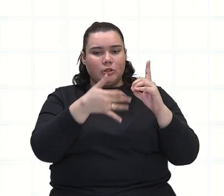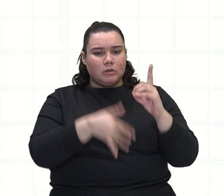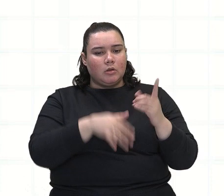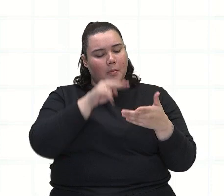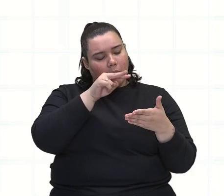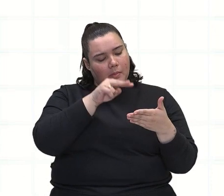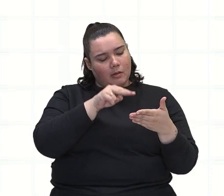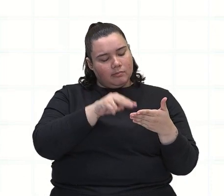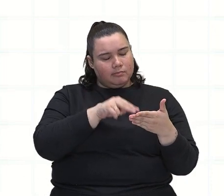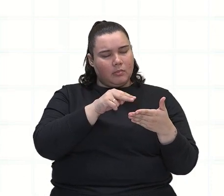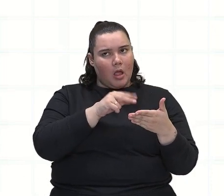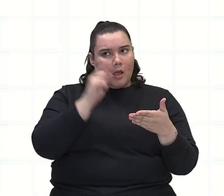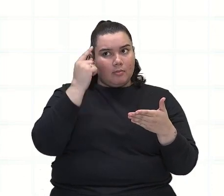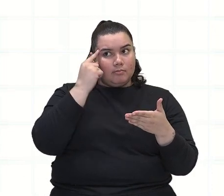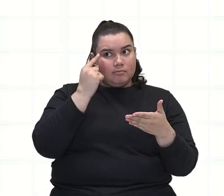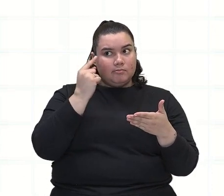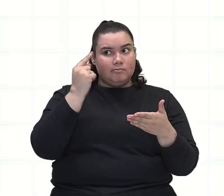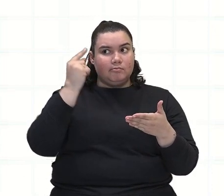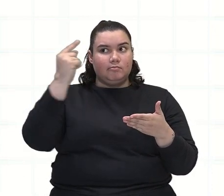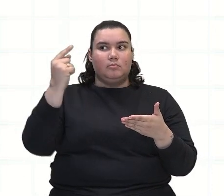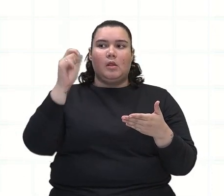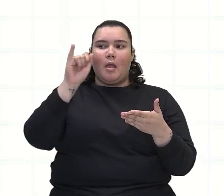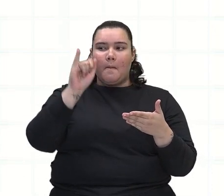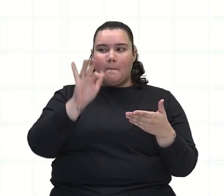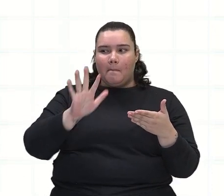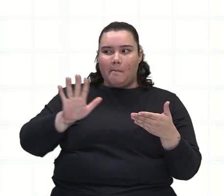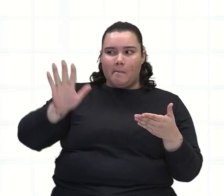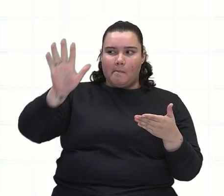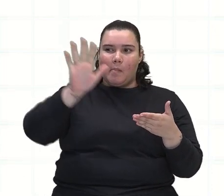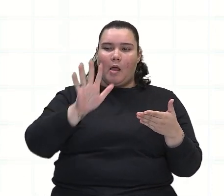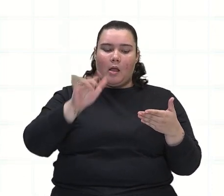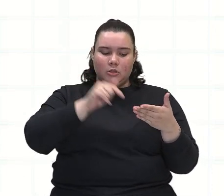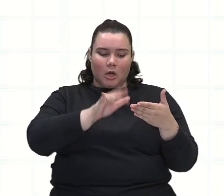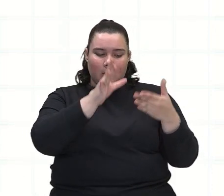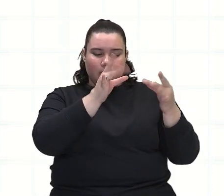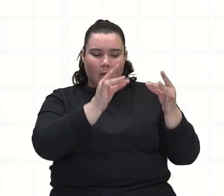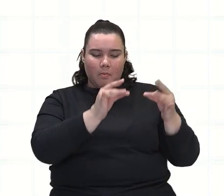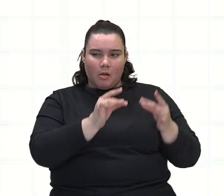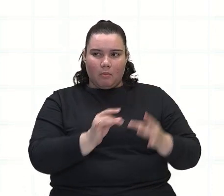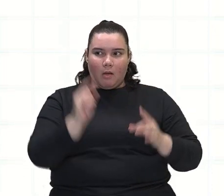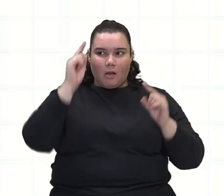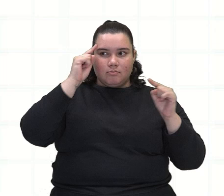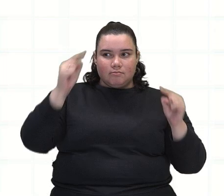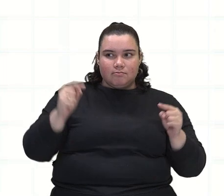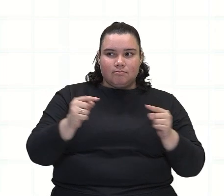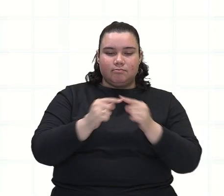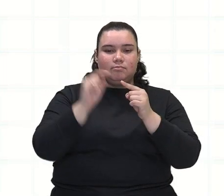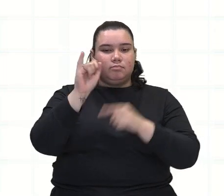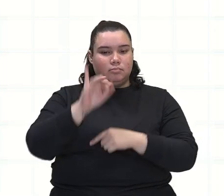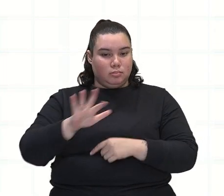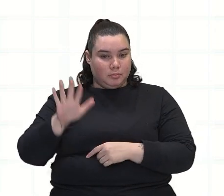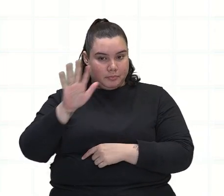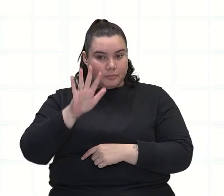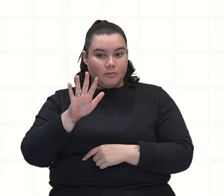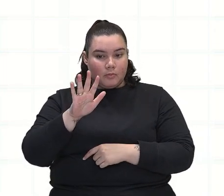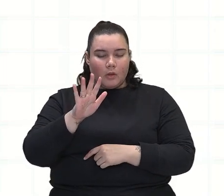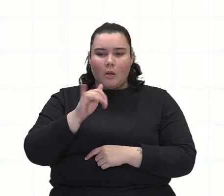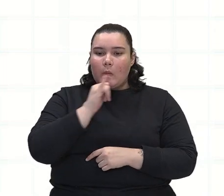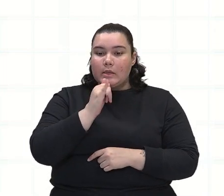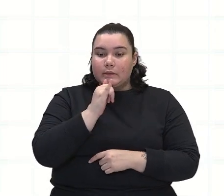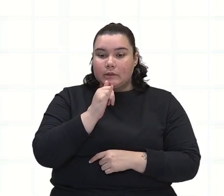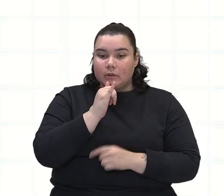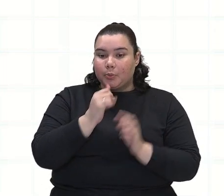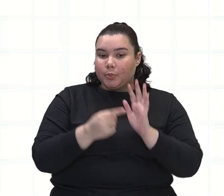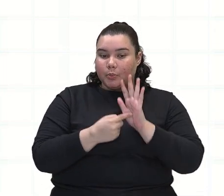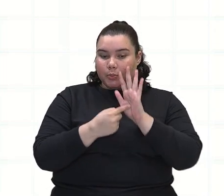uma fotografia mental daquilo que está sendo descrito. Então, vamos olhar aqui um exemplo. Nós